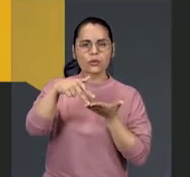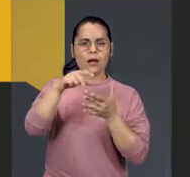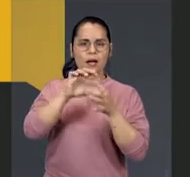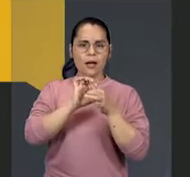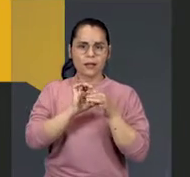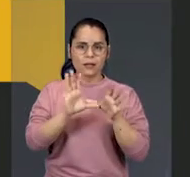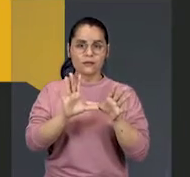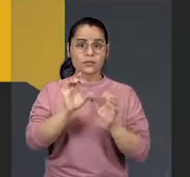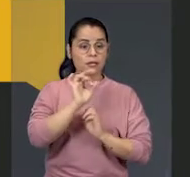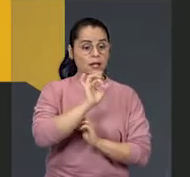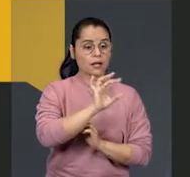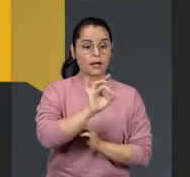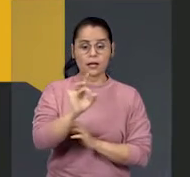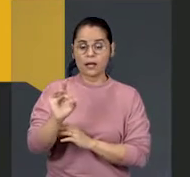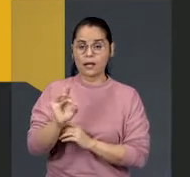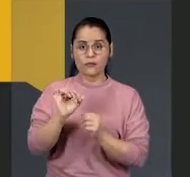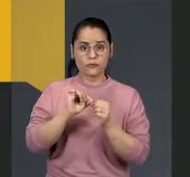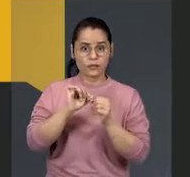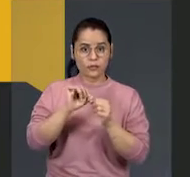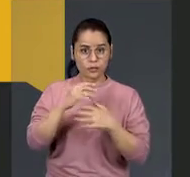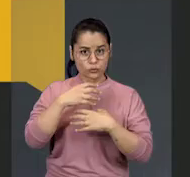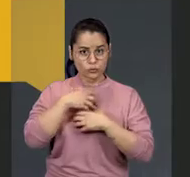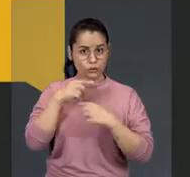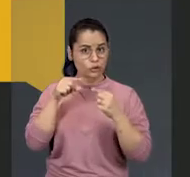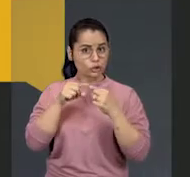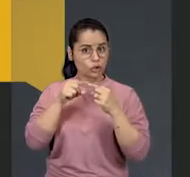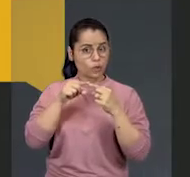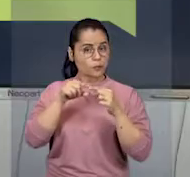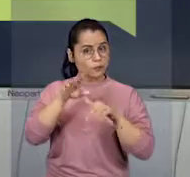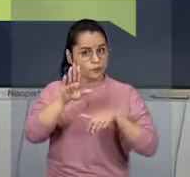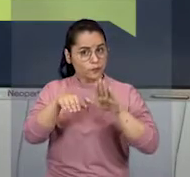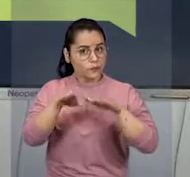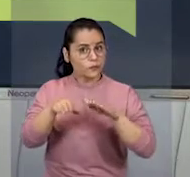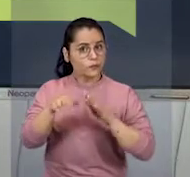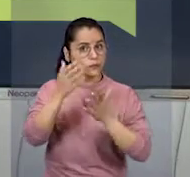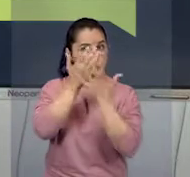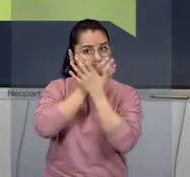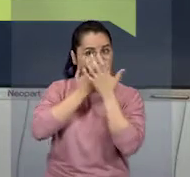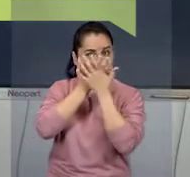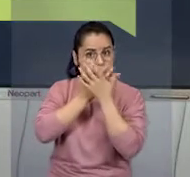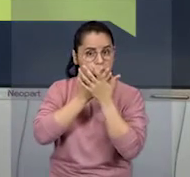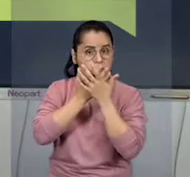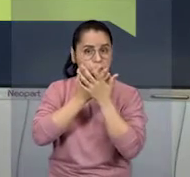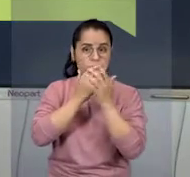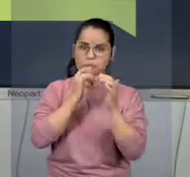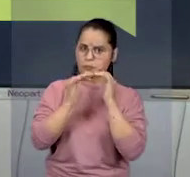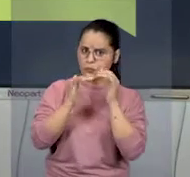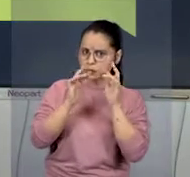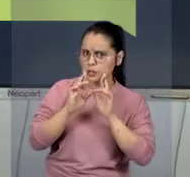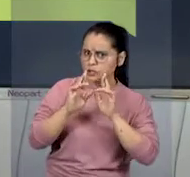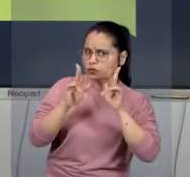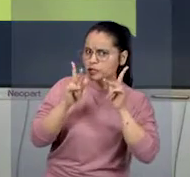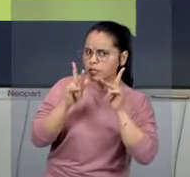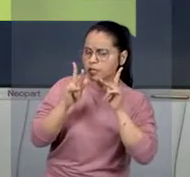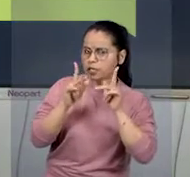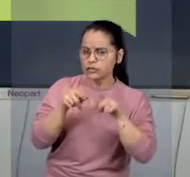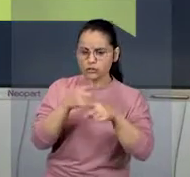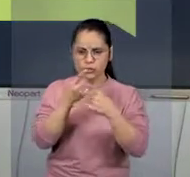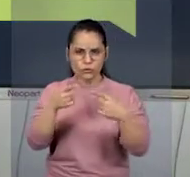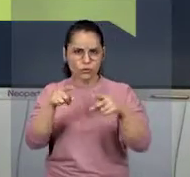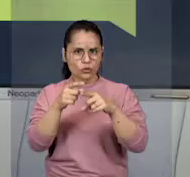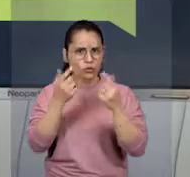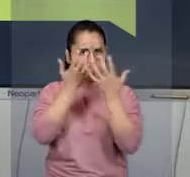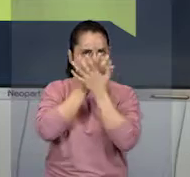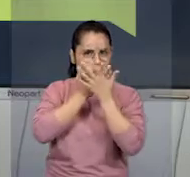deve ser feito sob um determinado tipo de música. Movimento diferente, música, ritmo